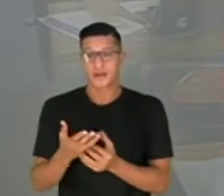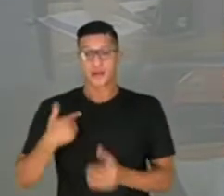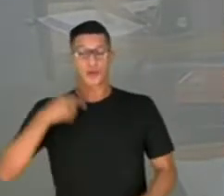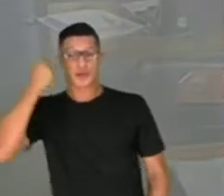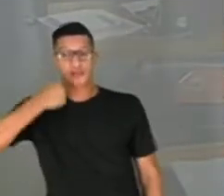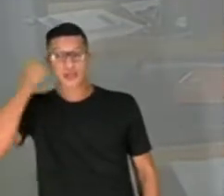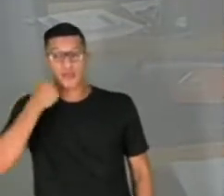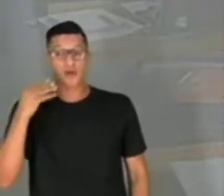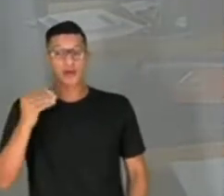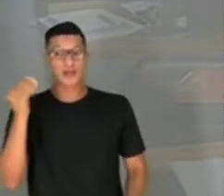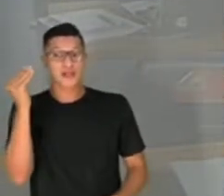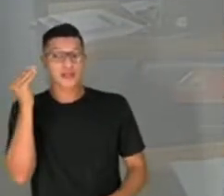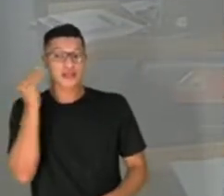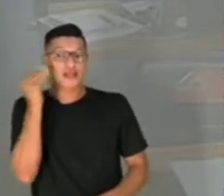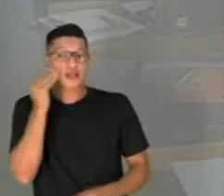senador, aqui tentando me ajudar a me ajudar a a me ajudar.